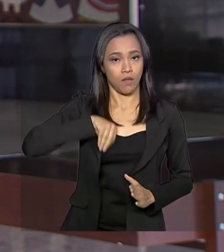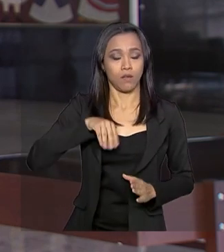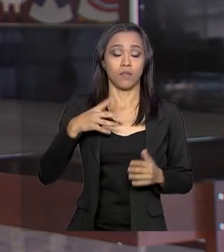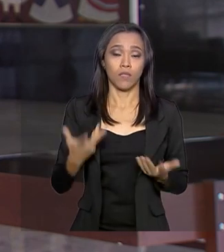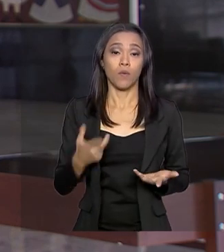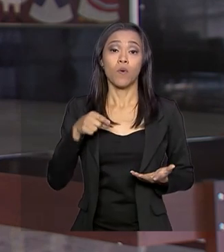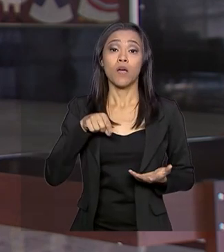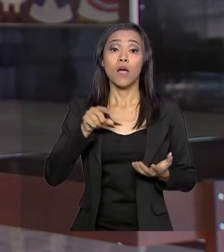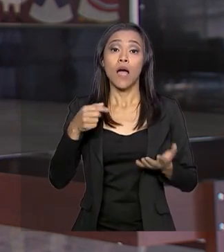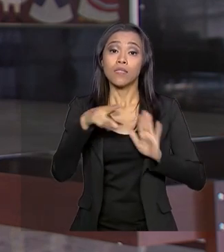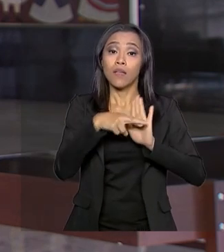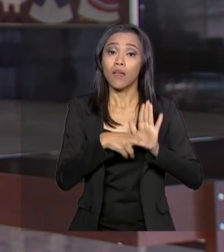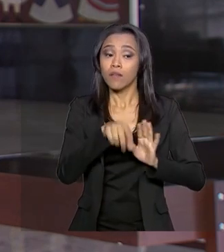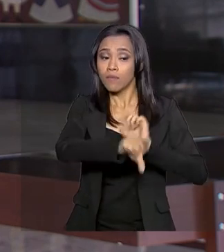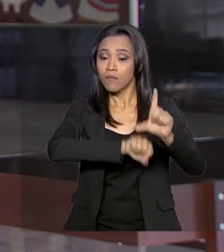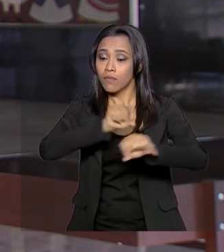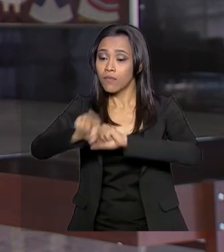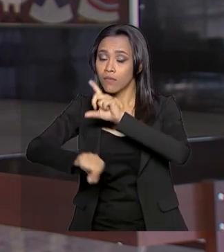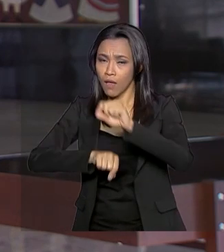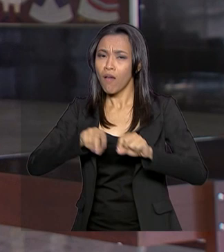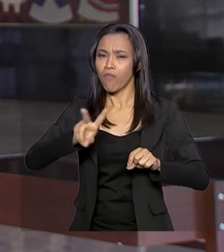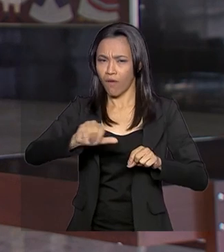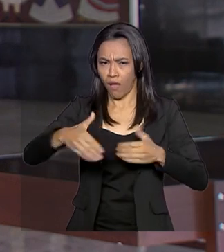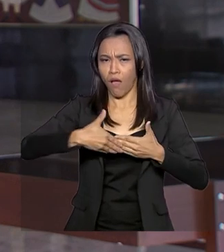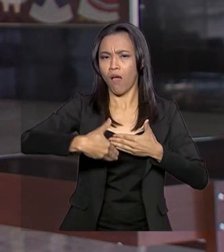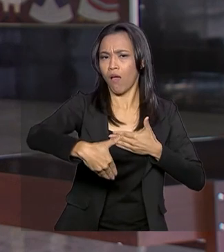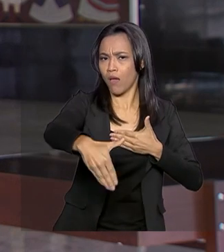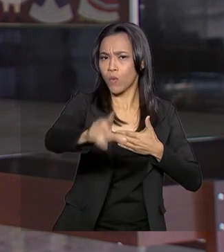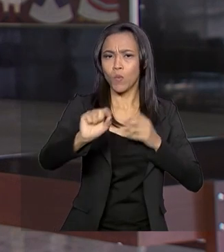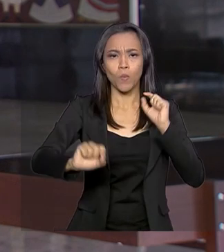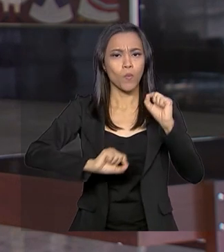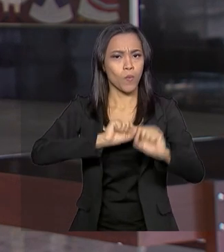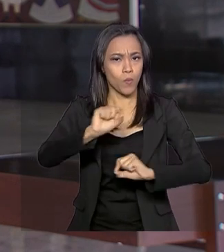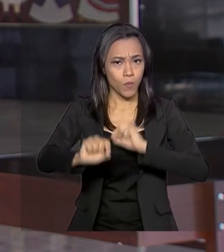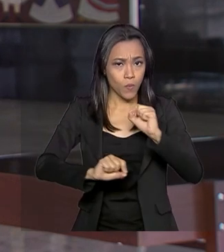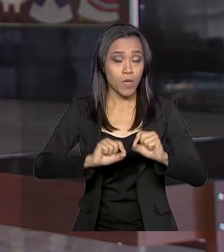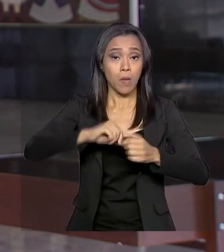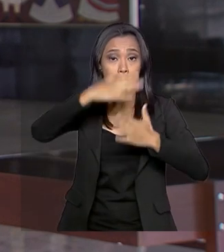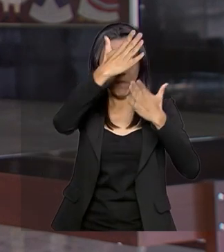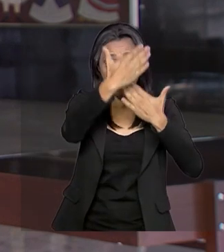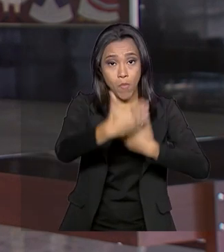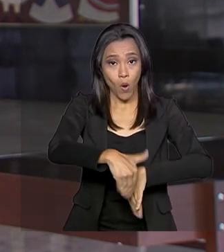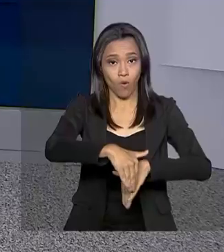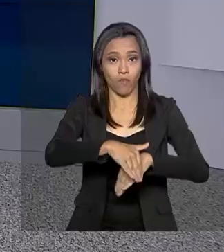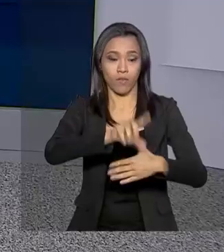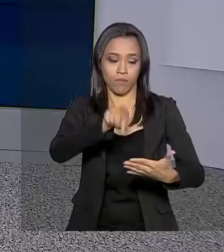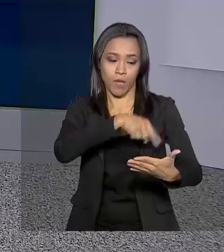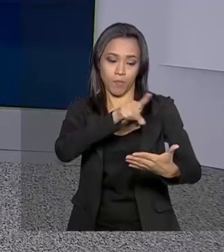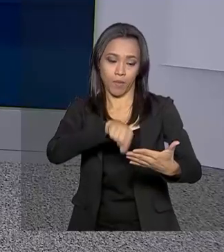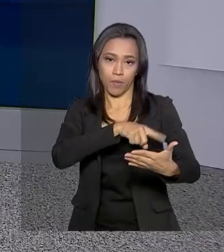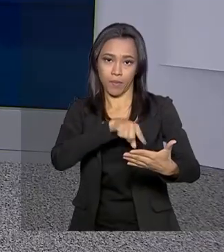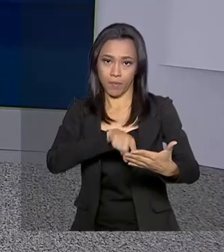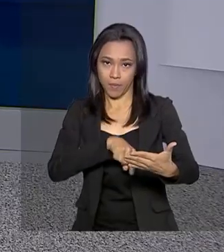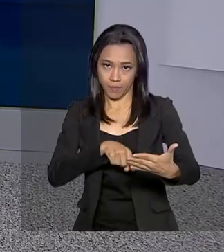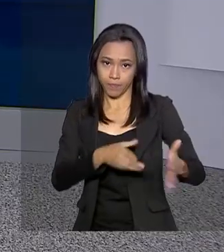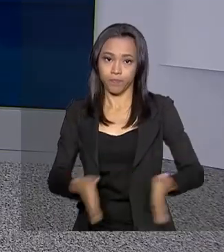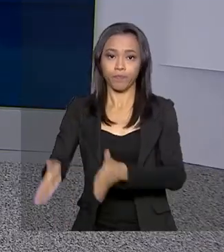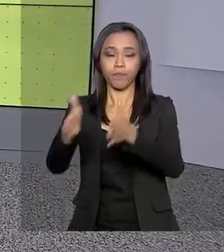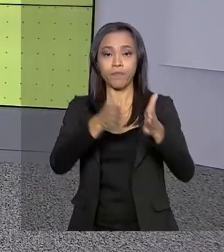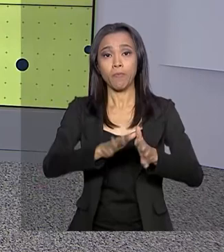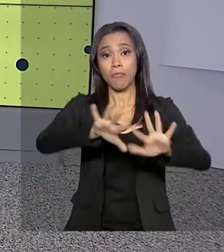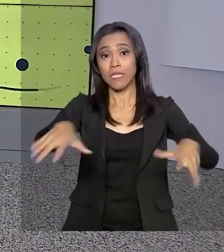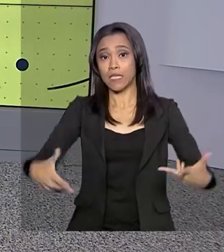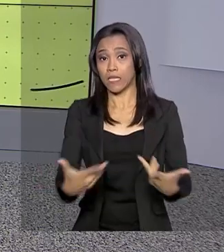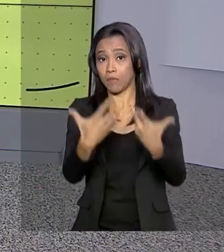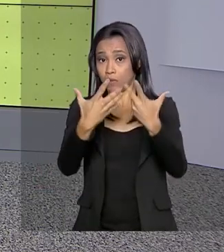para esse novo programa vai ser feita, segundo o governo, por meio de uma prova objetiva. Na cerimônia de